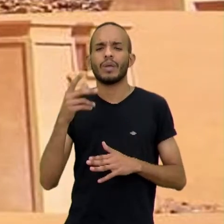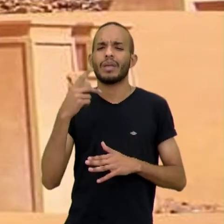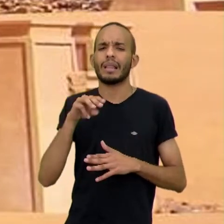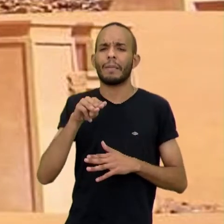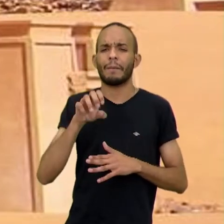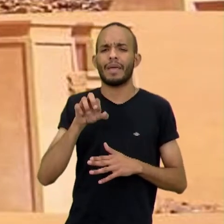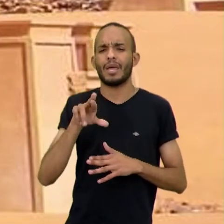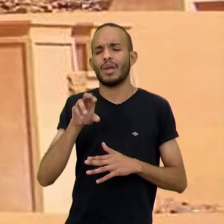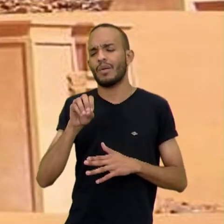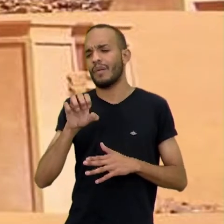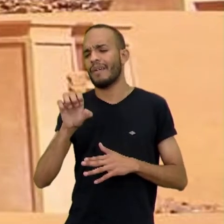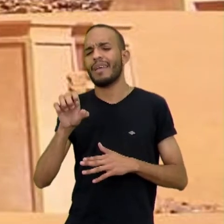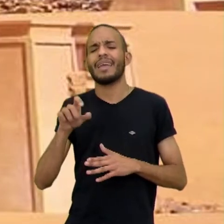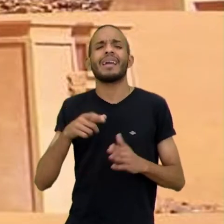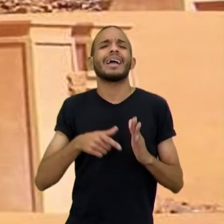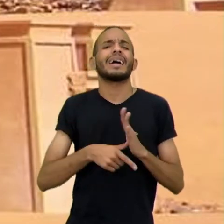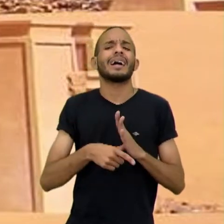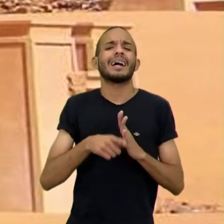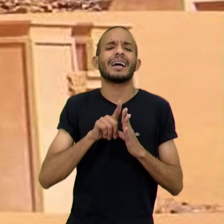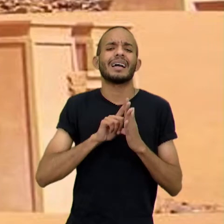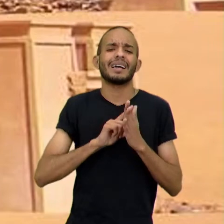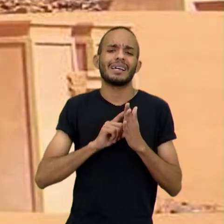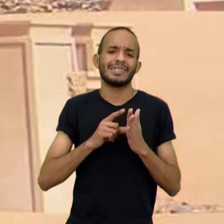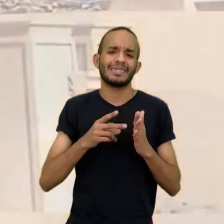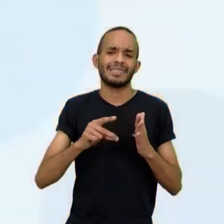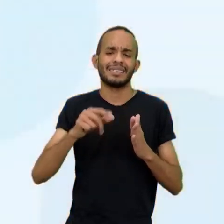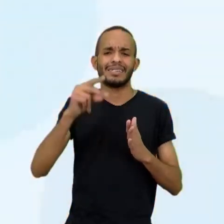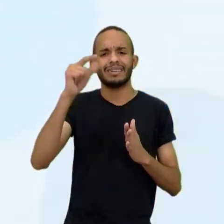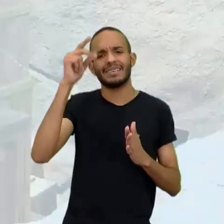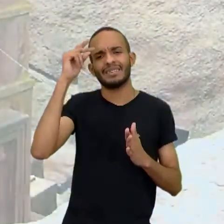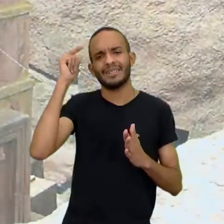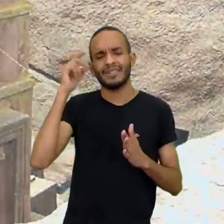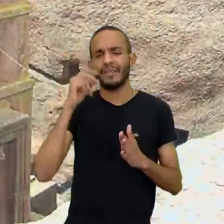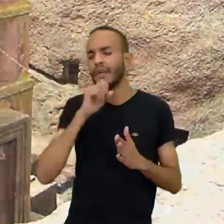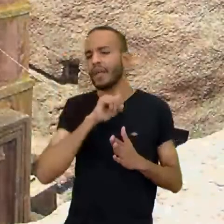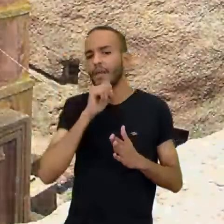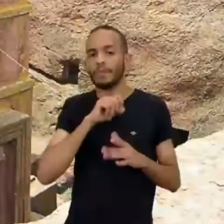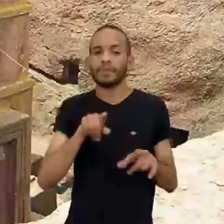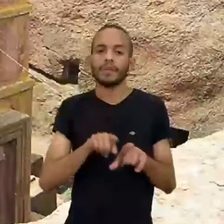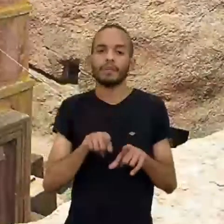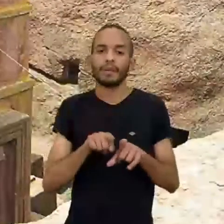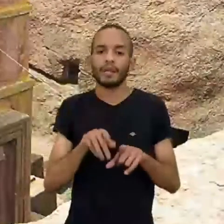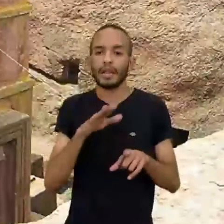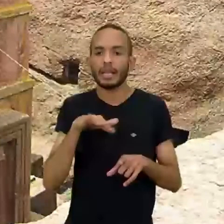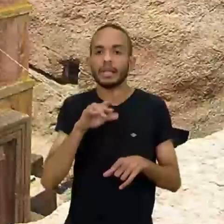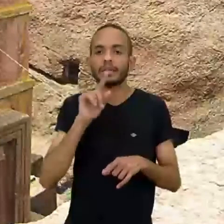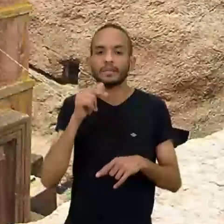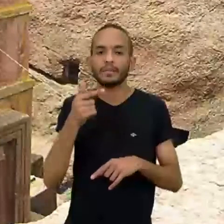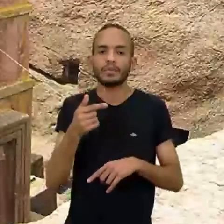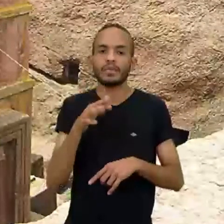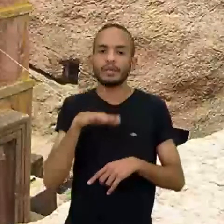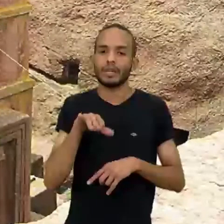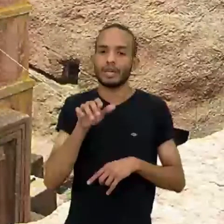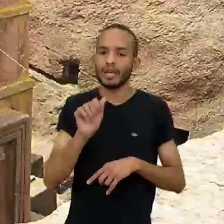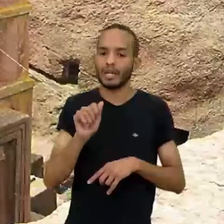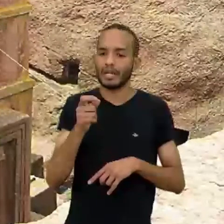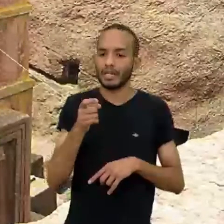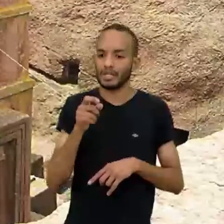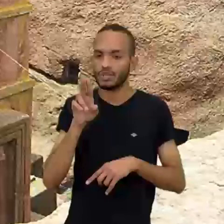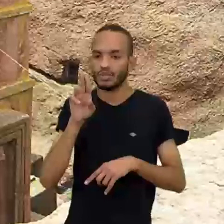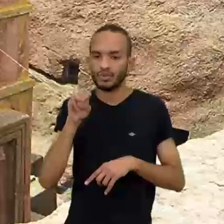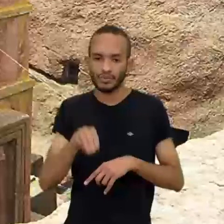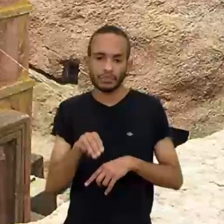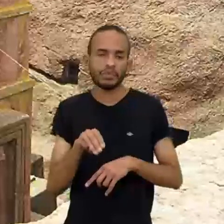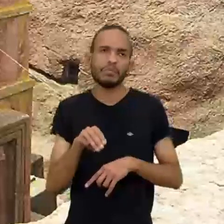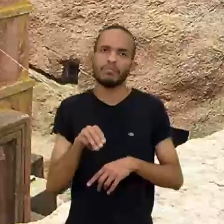anterior, inclusive, à construção das pirâmides no Egito. E, na sequência, o reino Aksum, né? Você pode